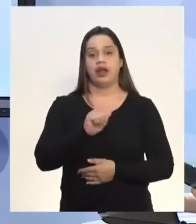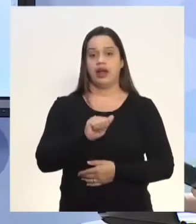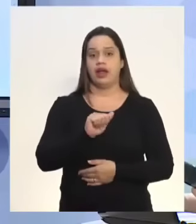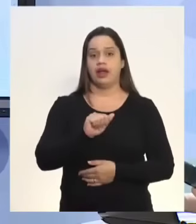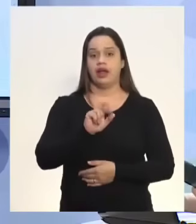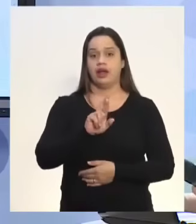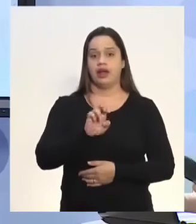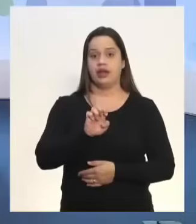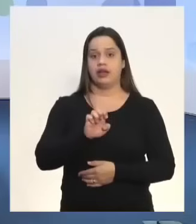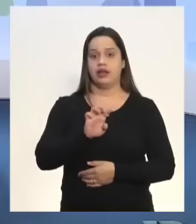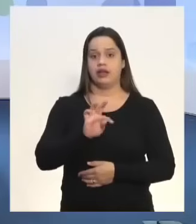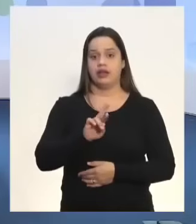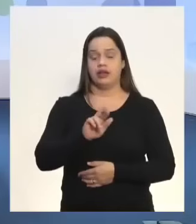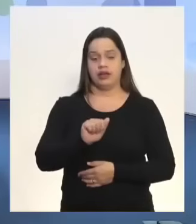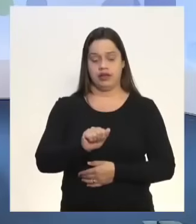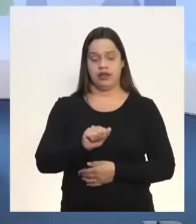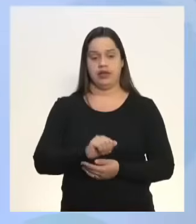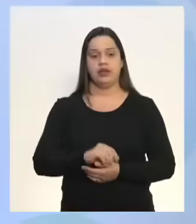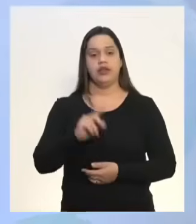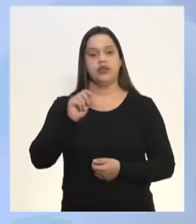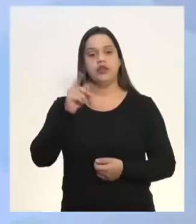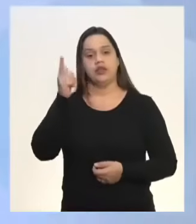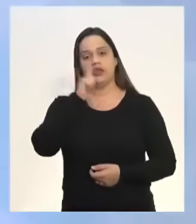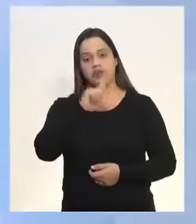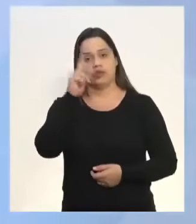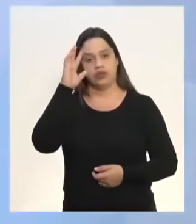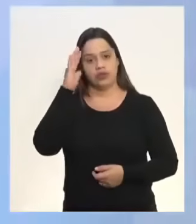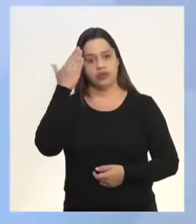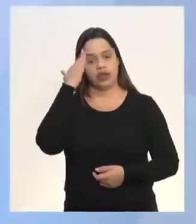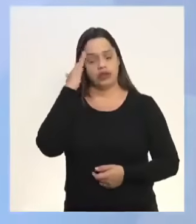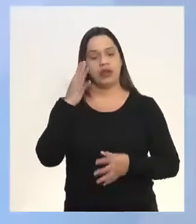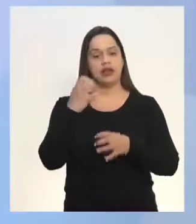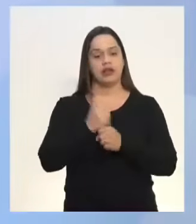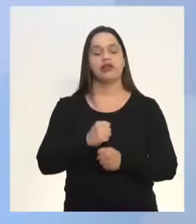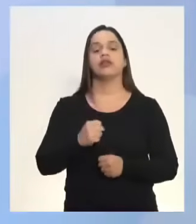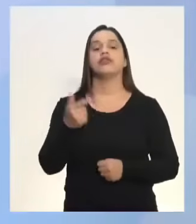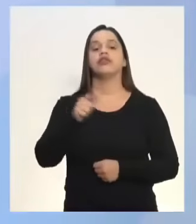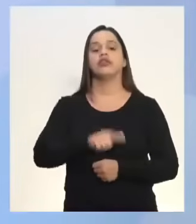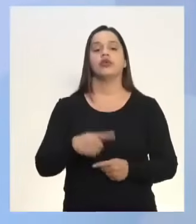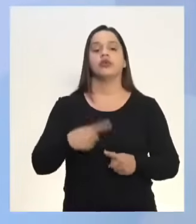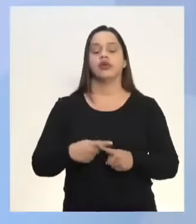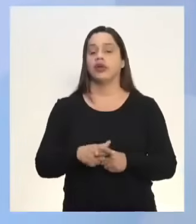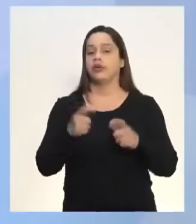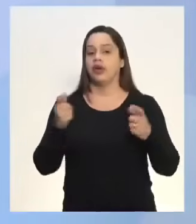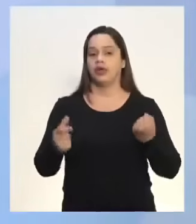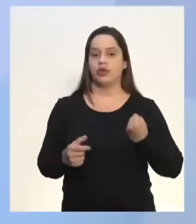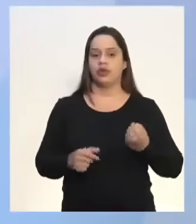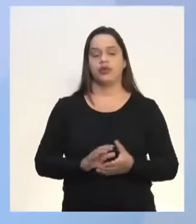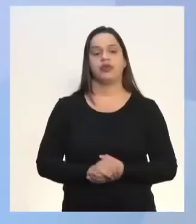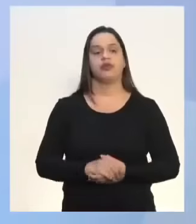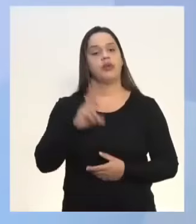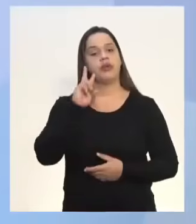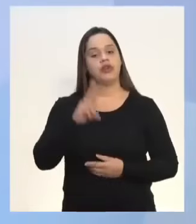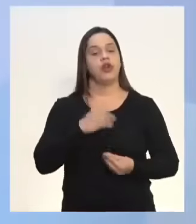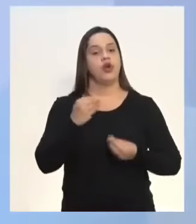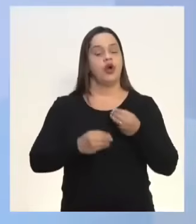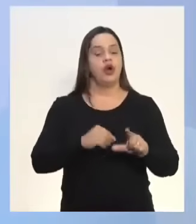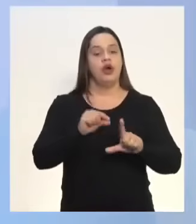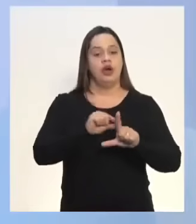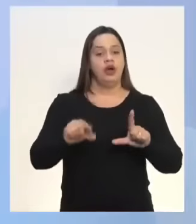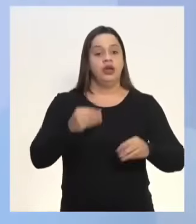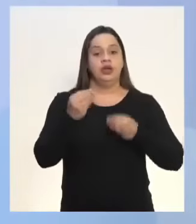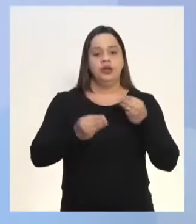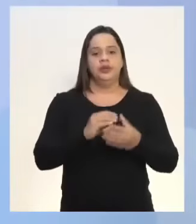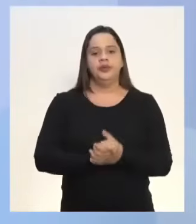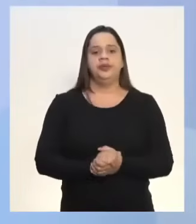eu vou tentar contar de novo, vamos lá, que é talvez o maior número ali, né? Então nós vamos contar da